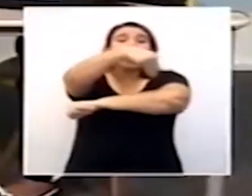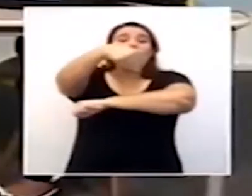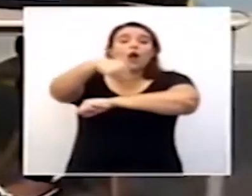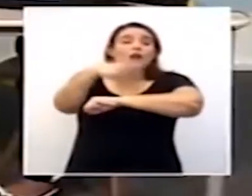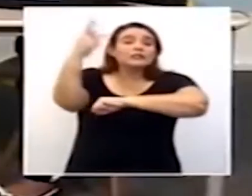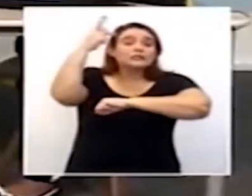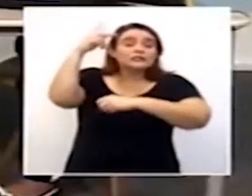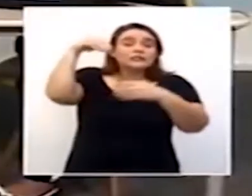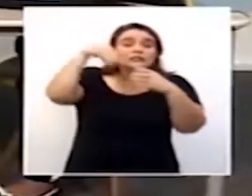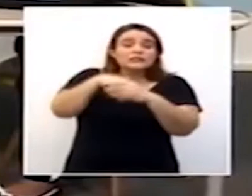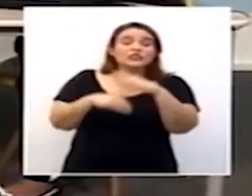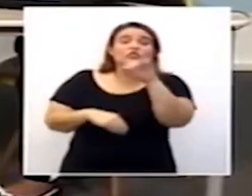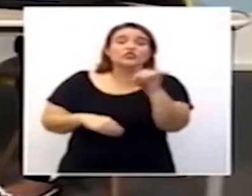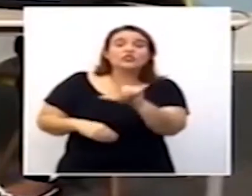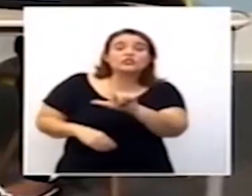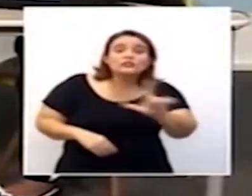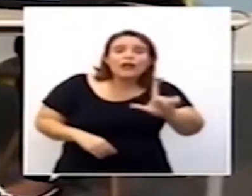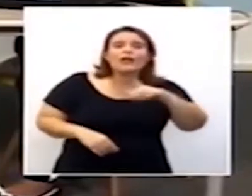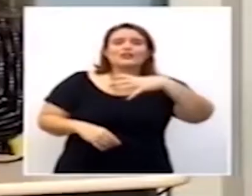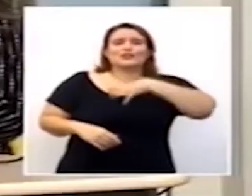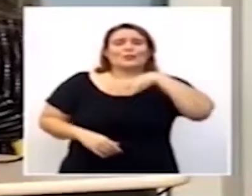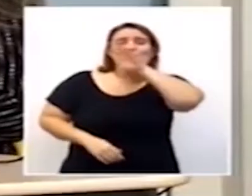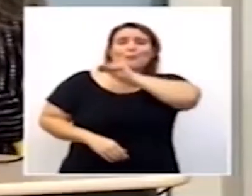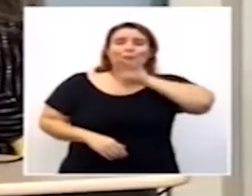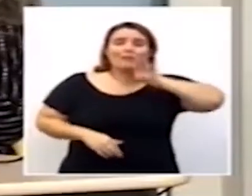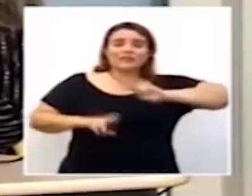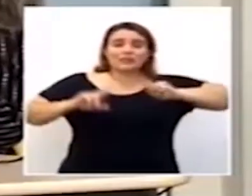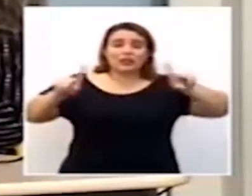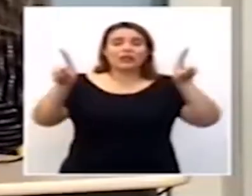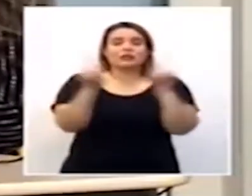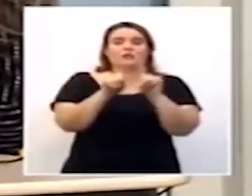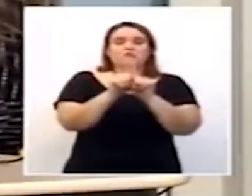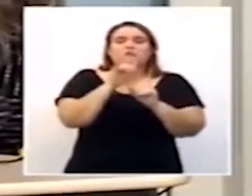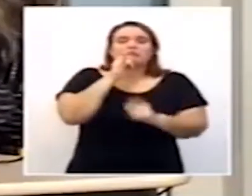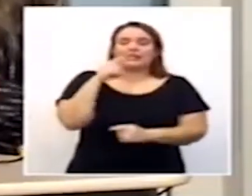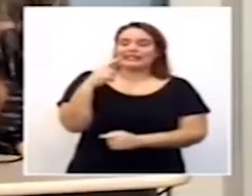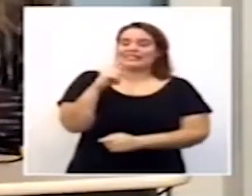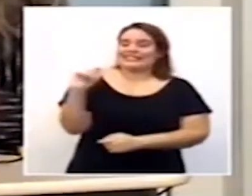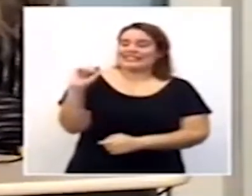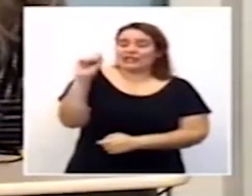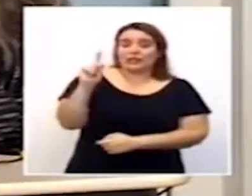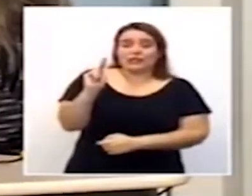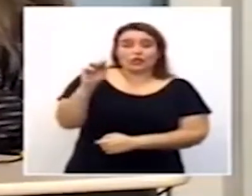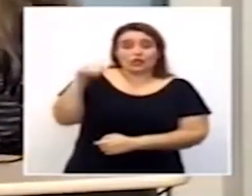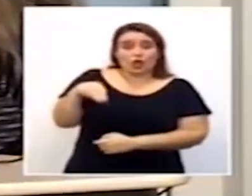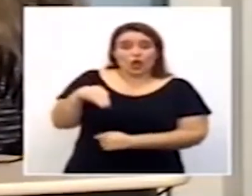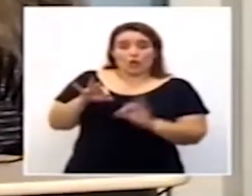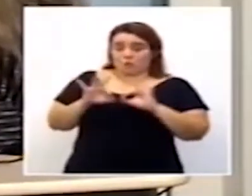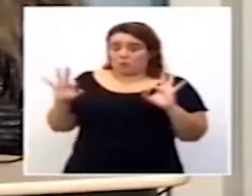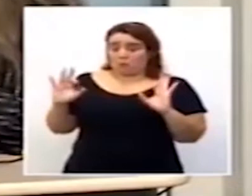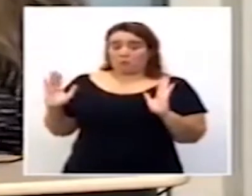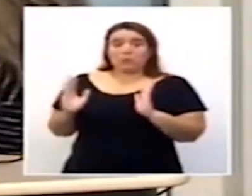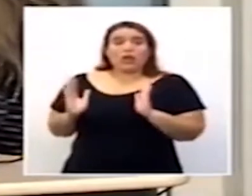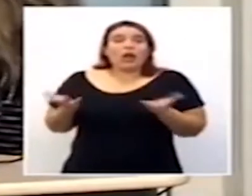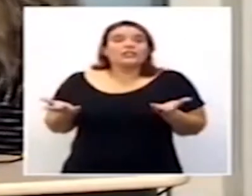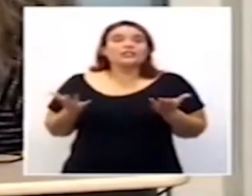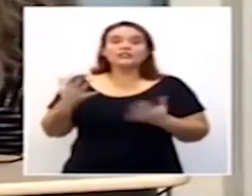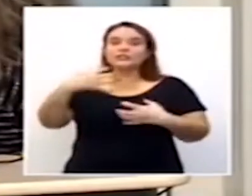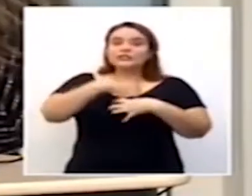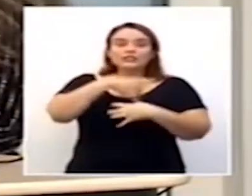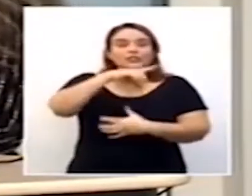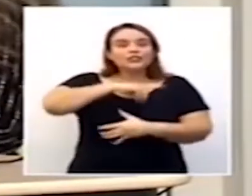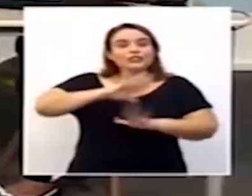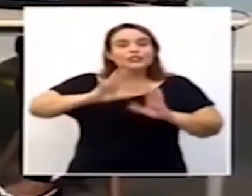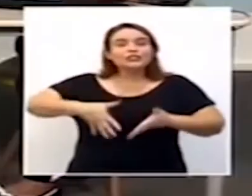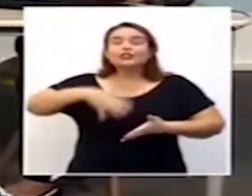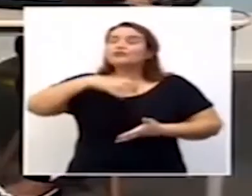todas as idades né outras cidades outras cidades assim até próximos a 100km por exemplo menos até já é um outro sou tatty algum outro